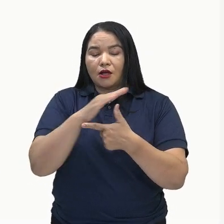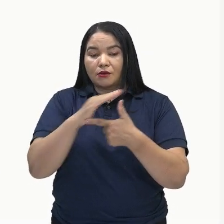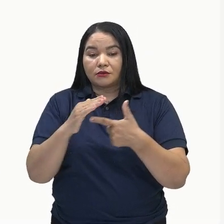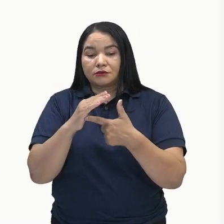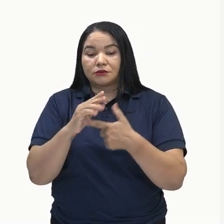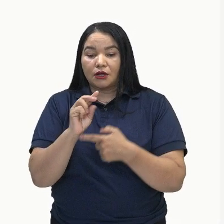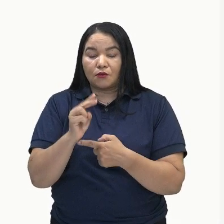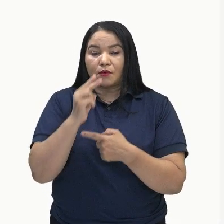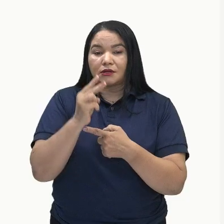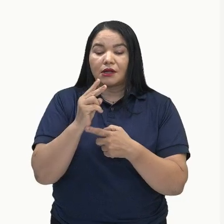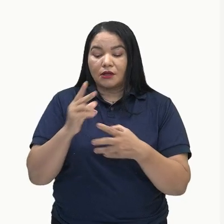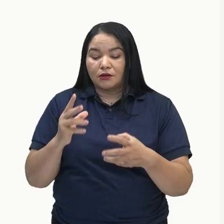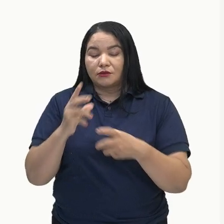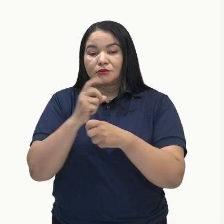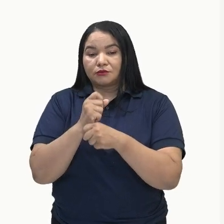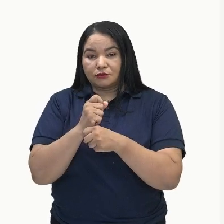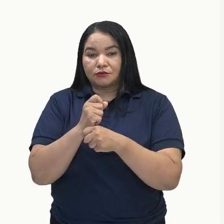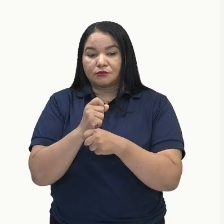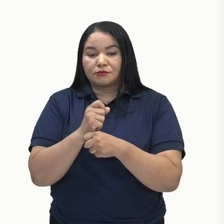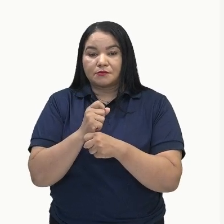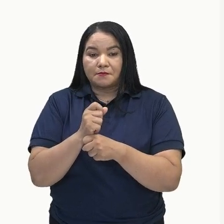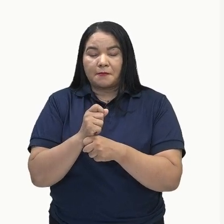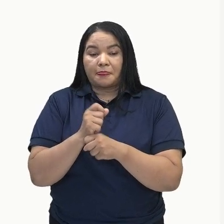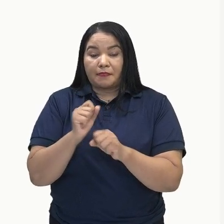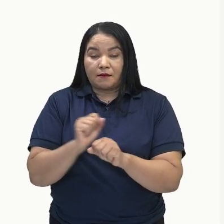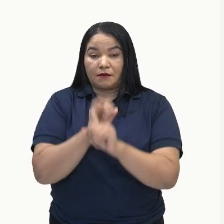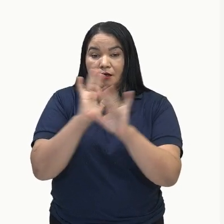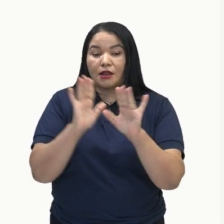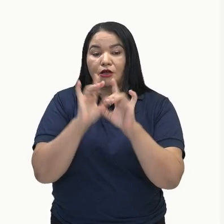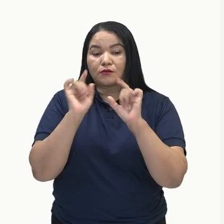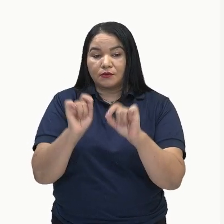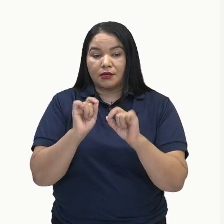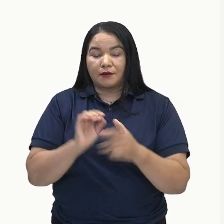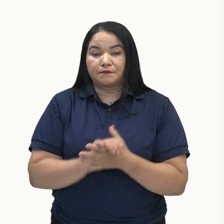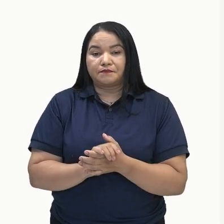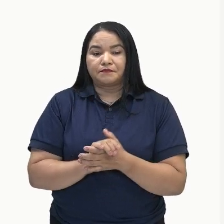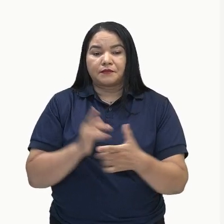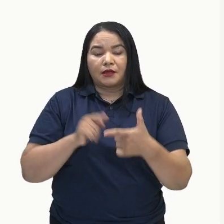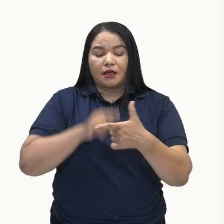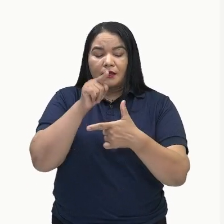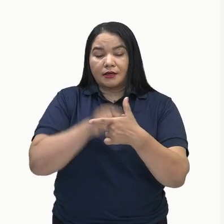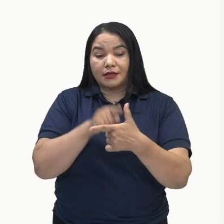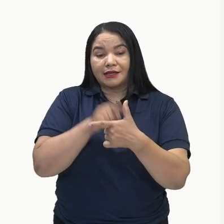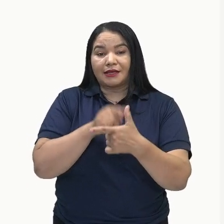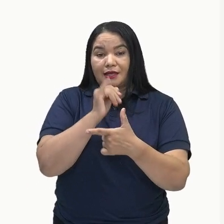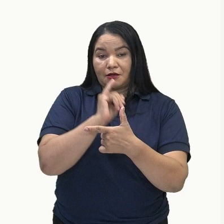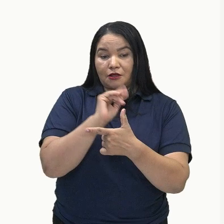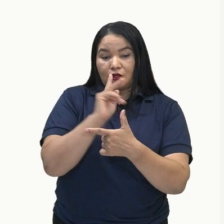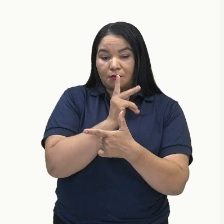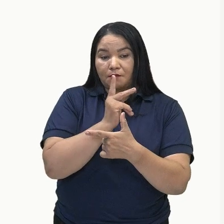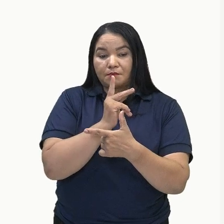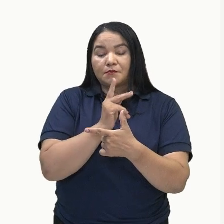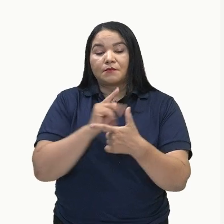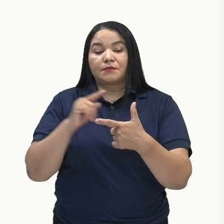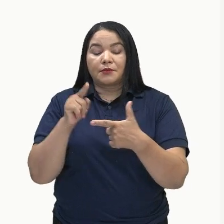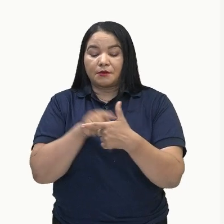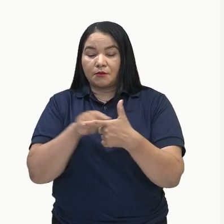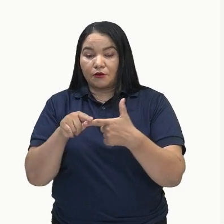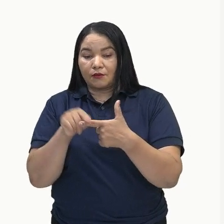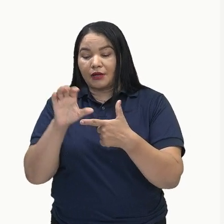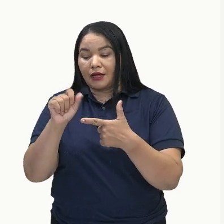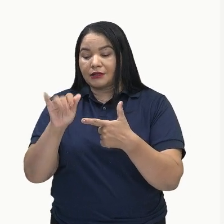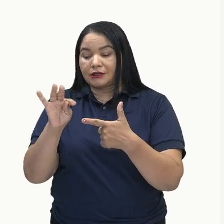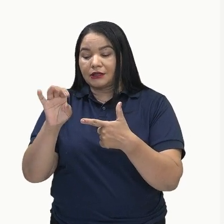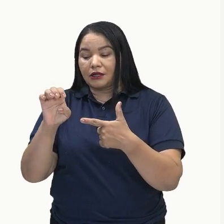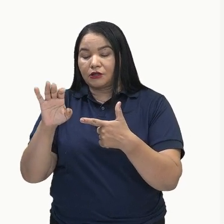catetos. Bom, primeiro vai ficar claro para a gente, pessoal, o que é hipotenusa e o que é cateto, tá bom? Então, presta atenção que eu vou te mostrar aqui, ó.